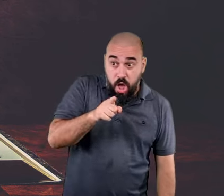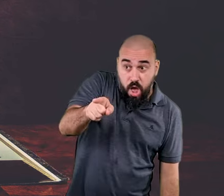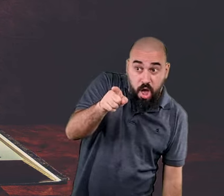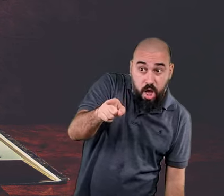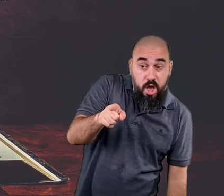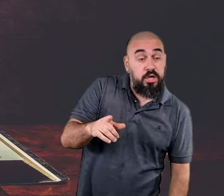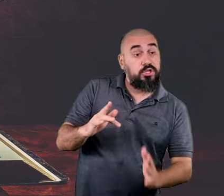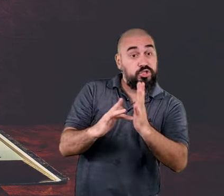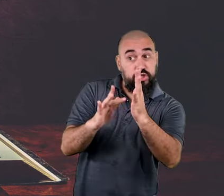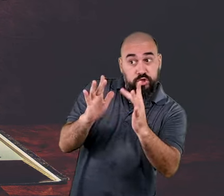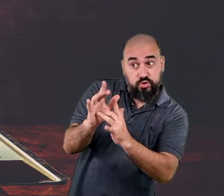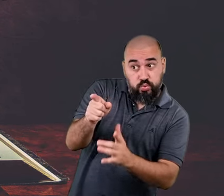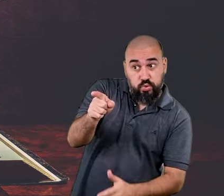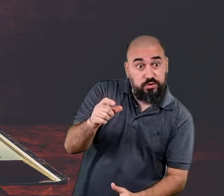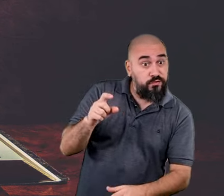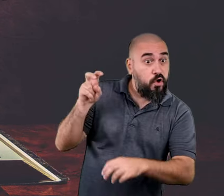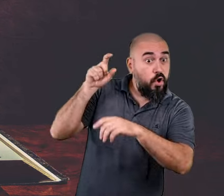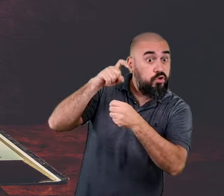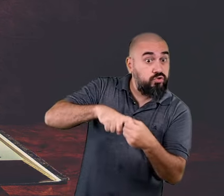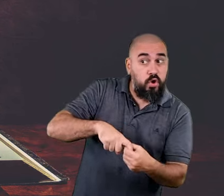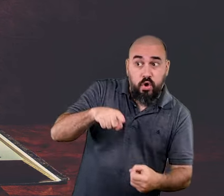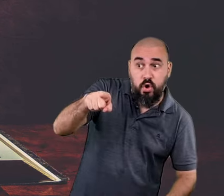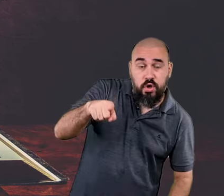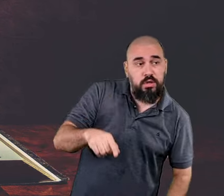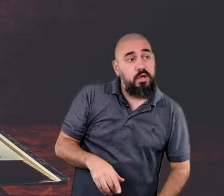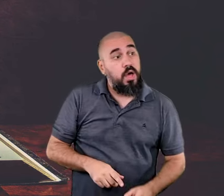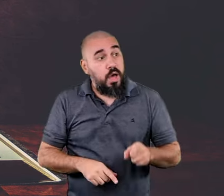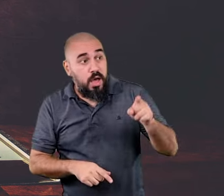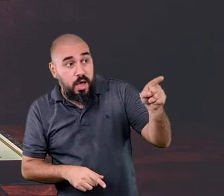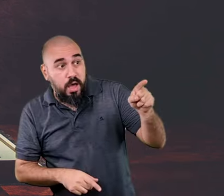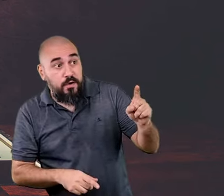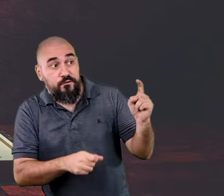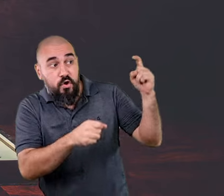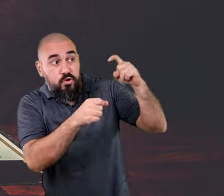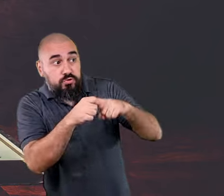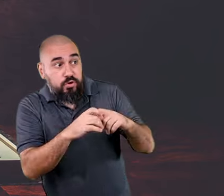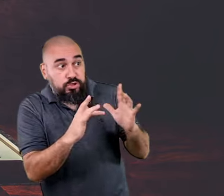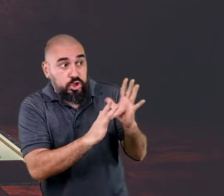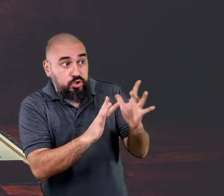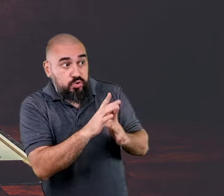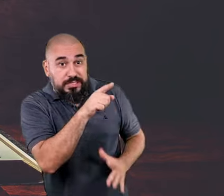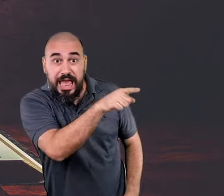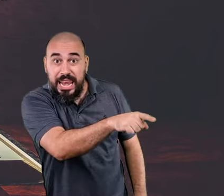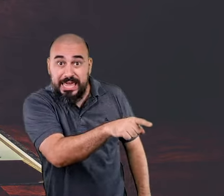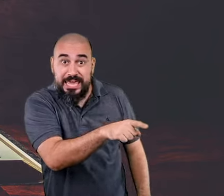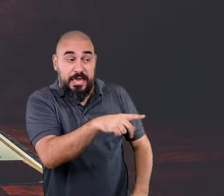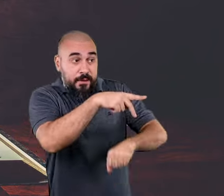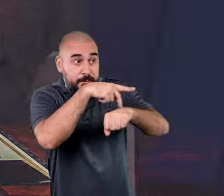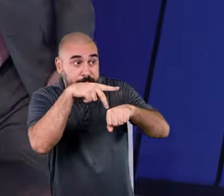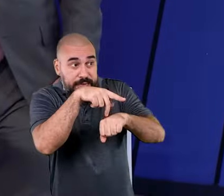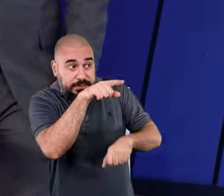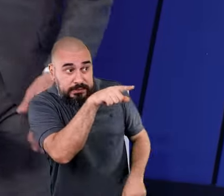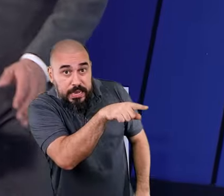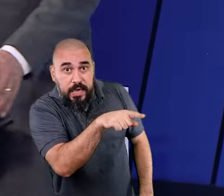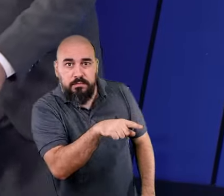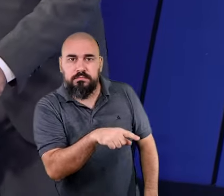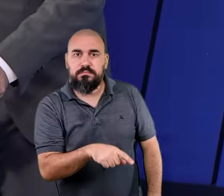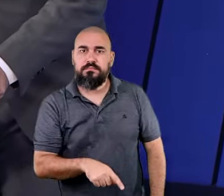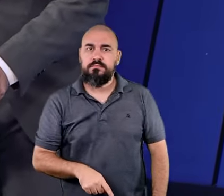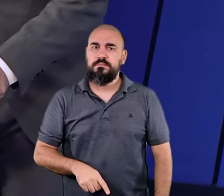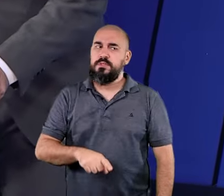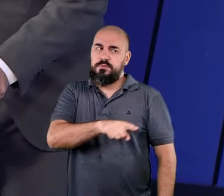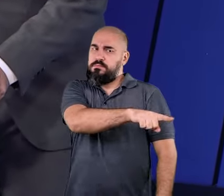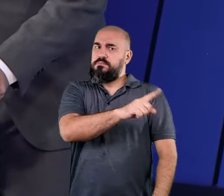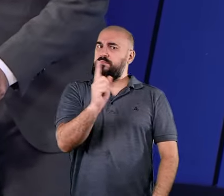Cristo, ou ali está ele, a recomendação de Jesus foi, não acreditem,